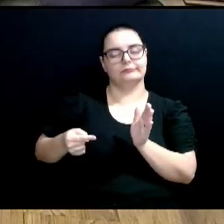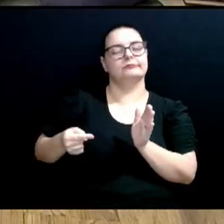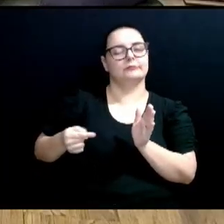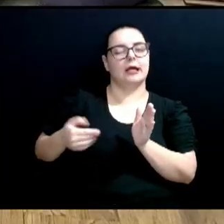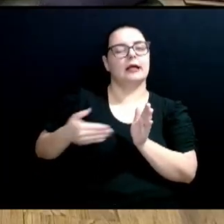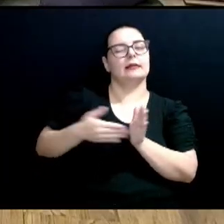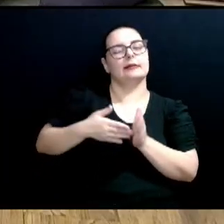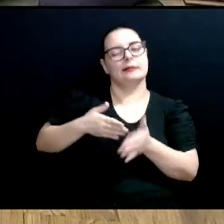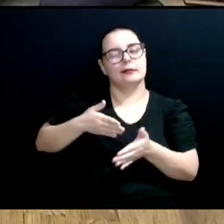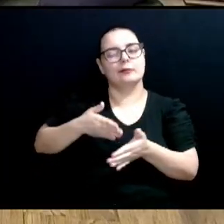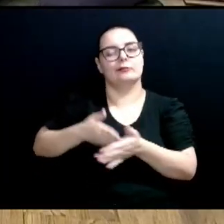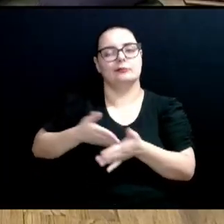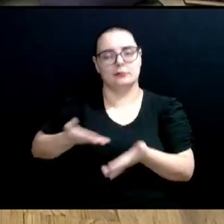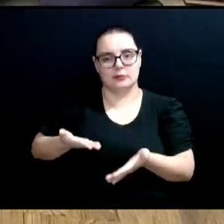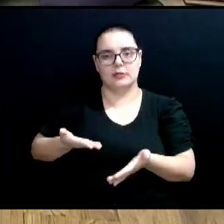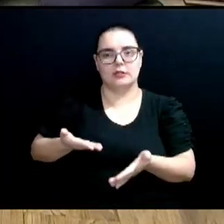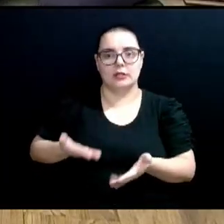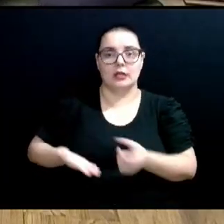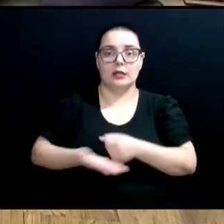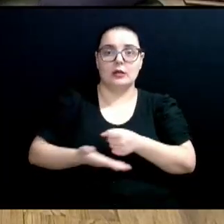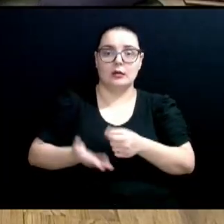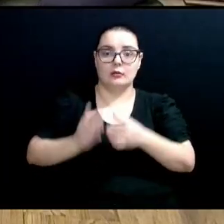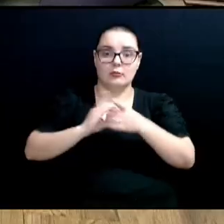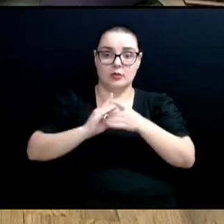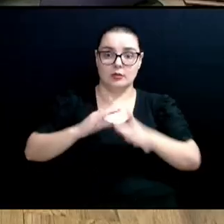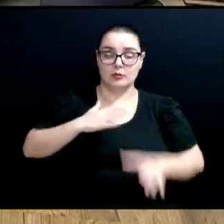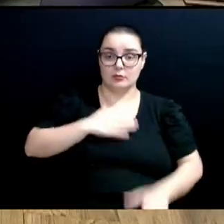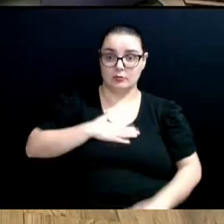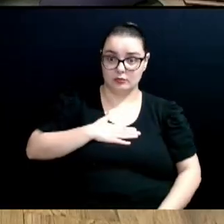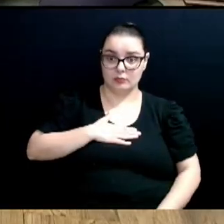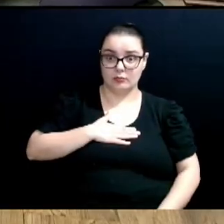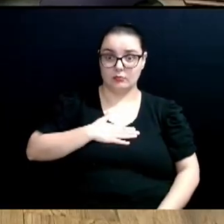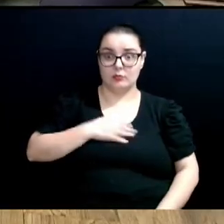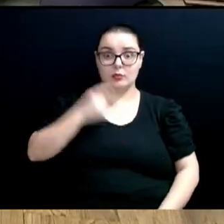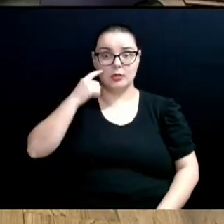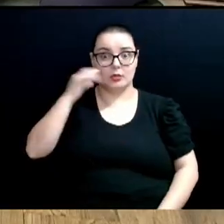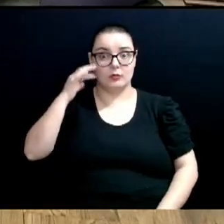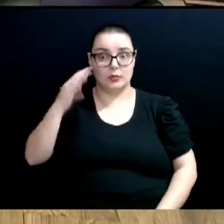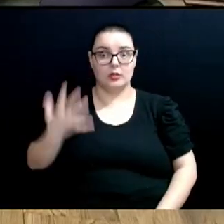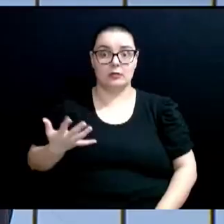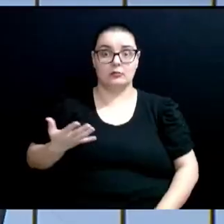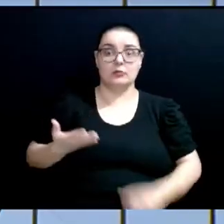da democracia, no meu modo de pensar, é uma base